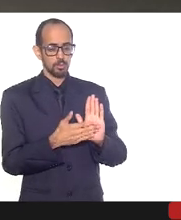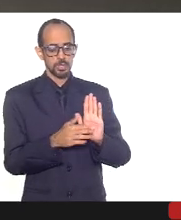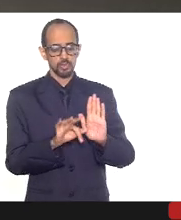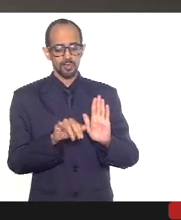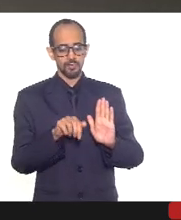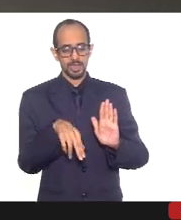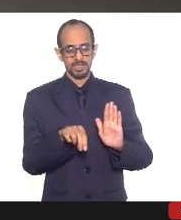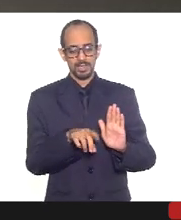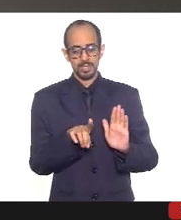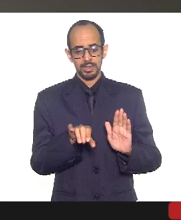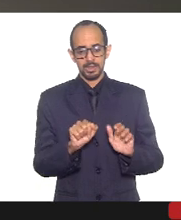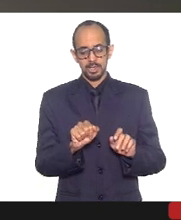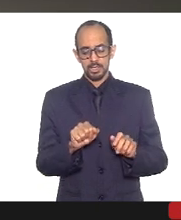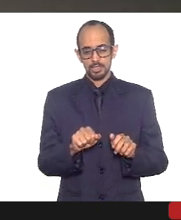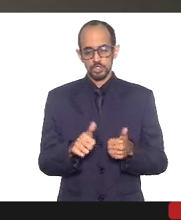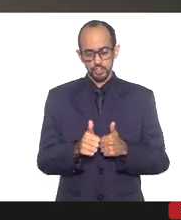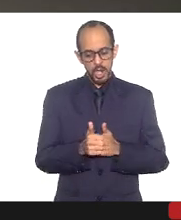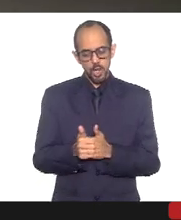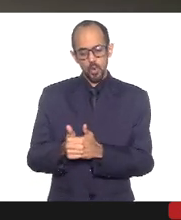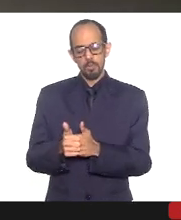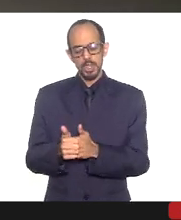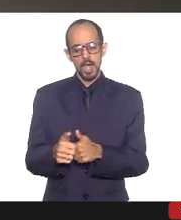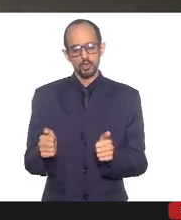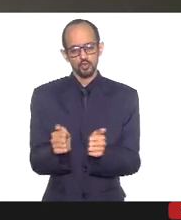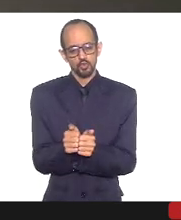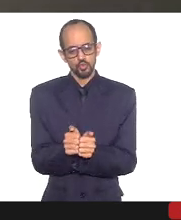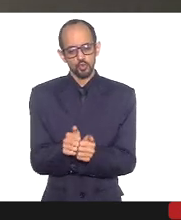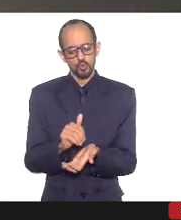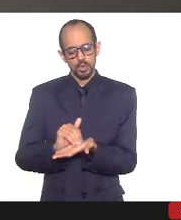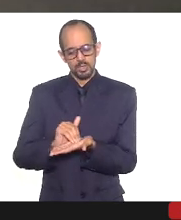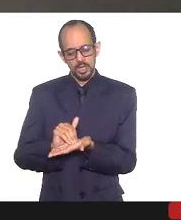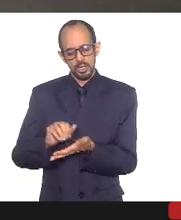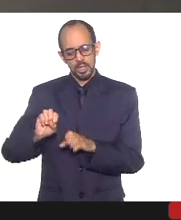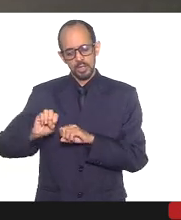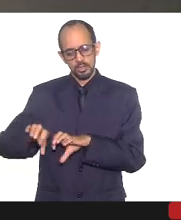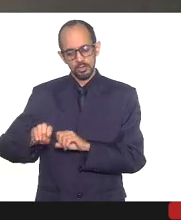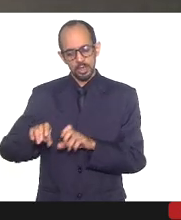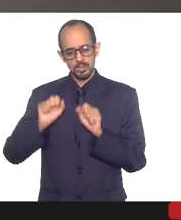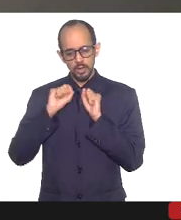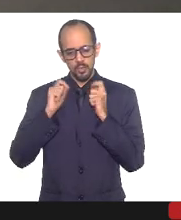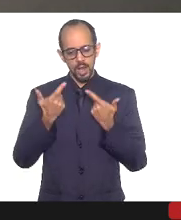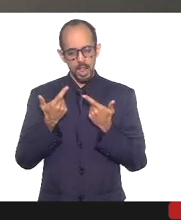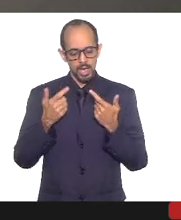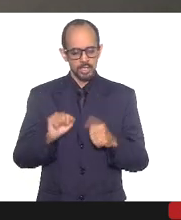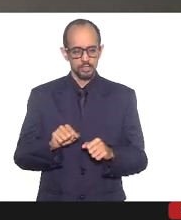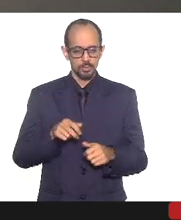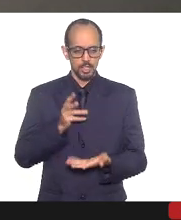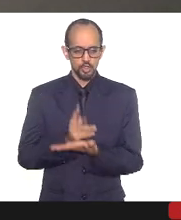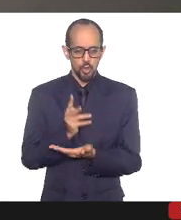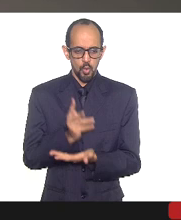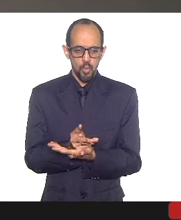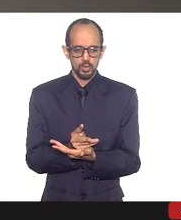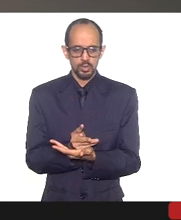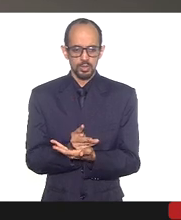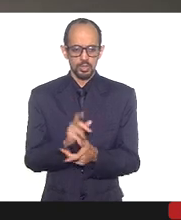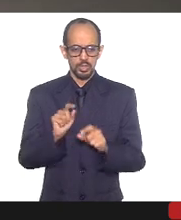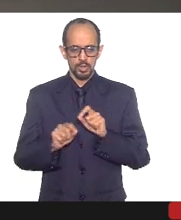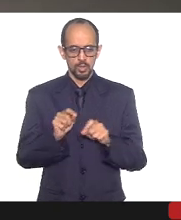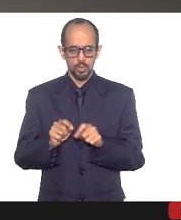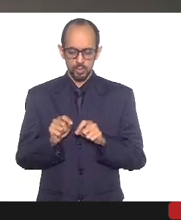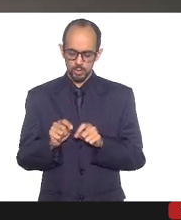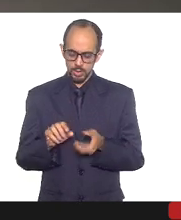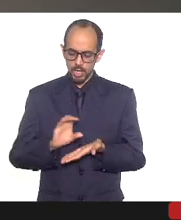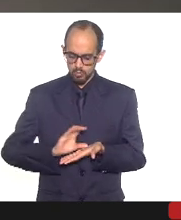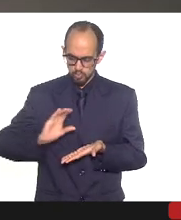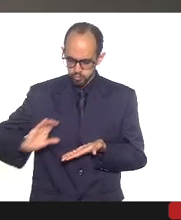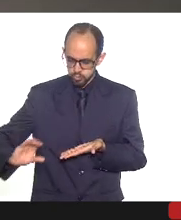de jogar junto, né, com essa casa e com a Secretaria de Educação, no sentido de manter essa assiduidade nos repasses